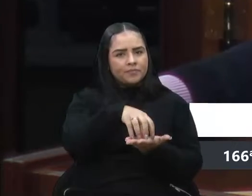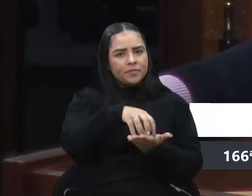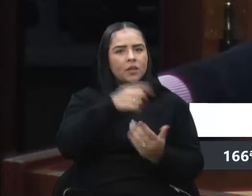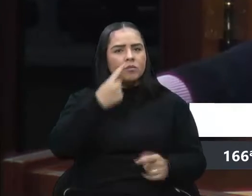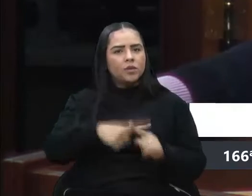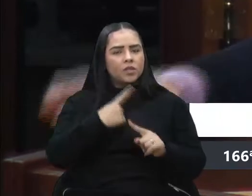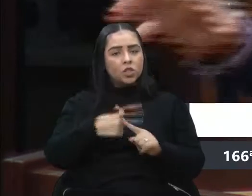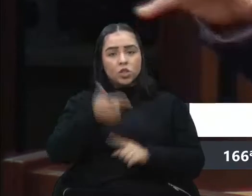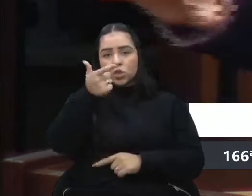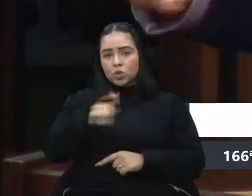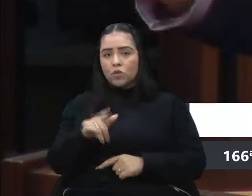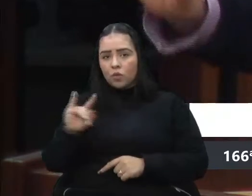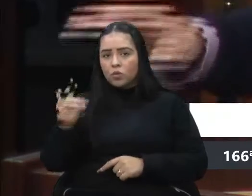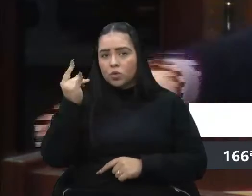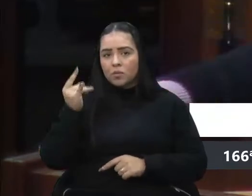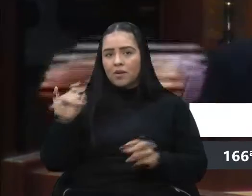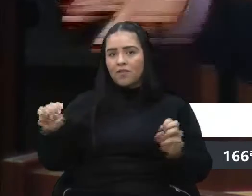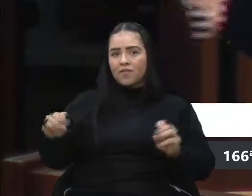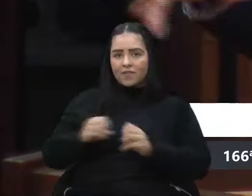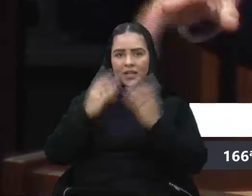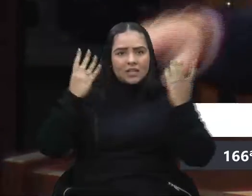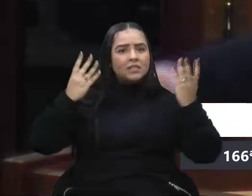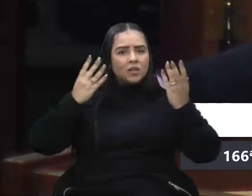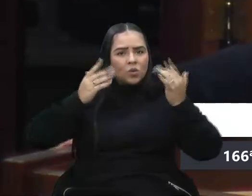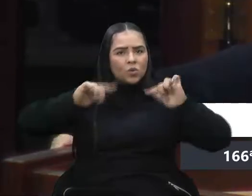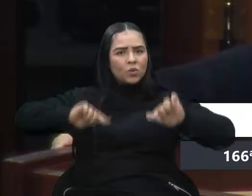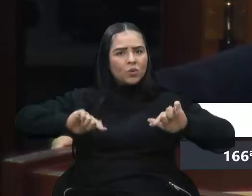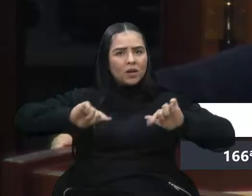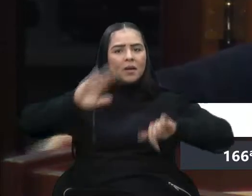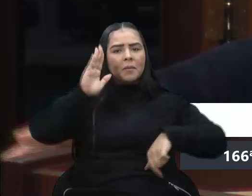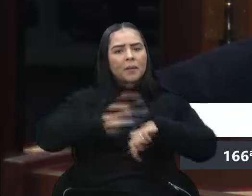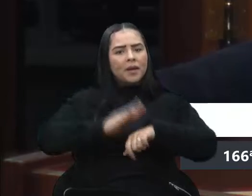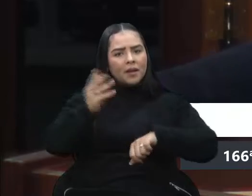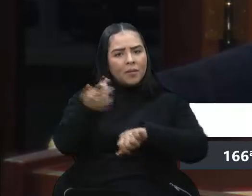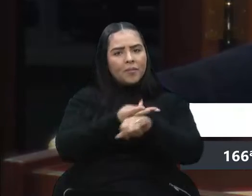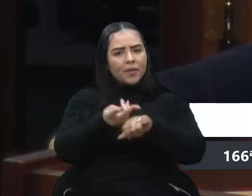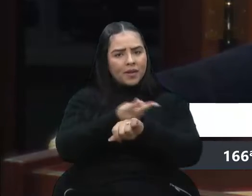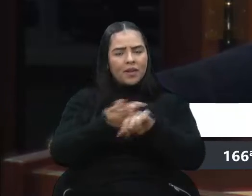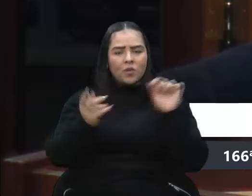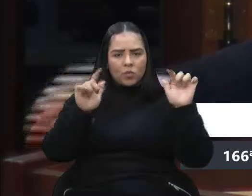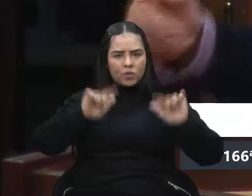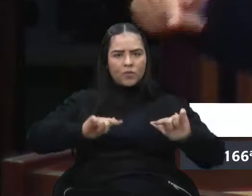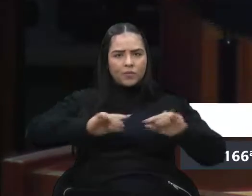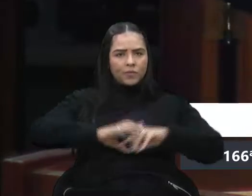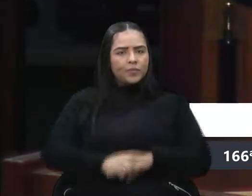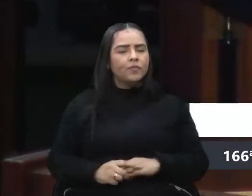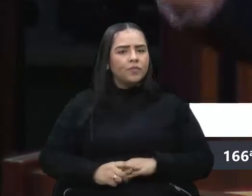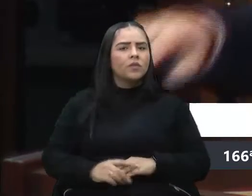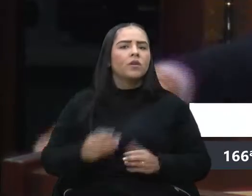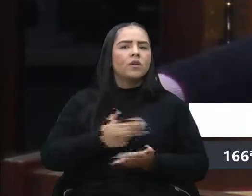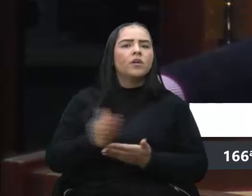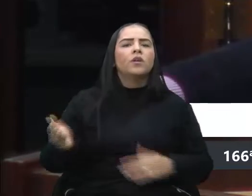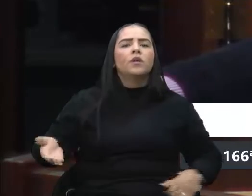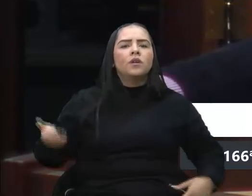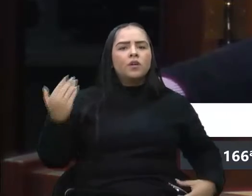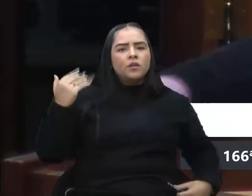festa foi o lugar mais procurado, o espaço. Começou lá